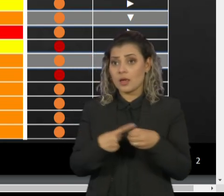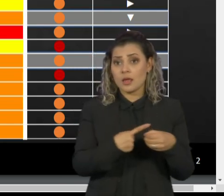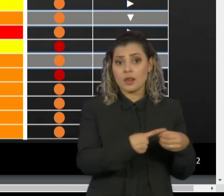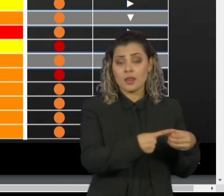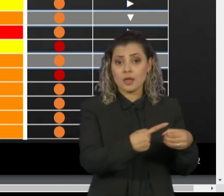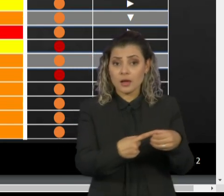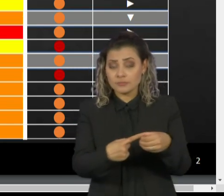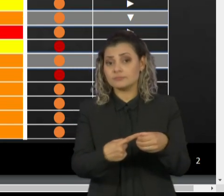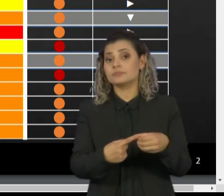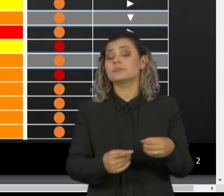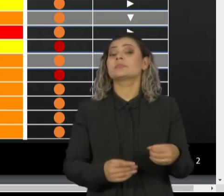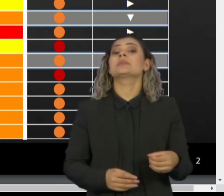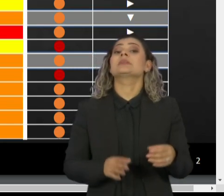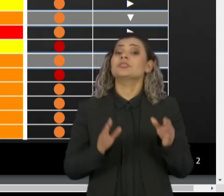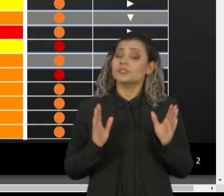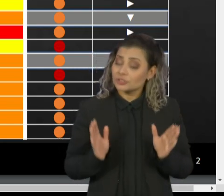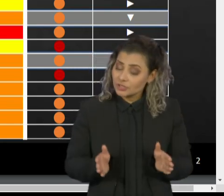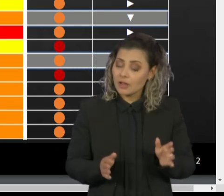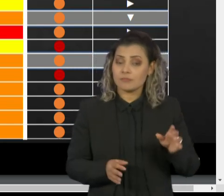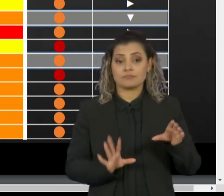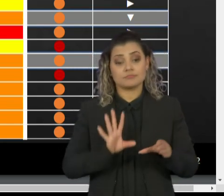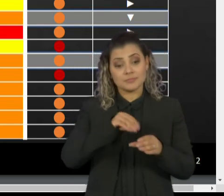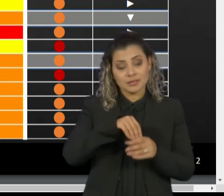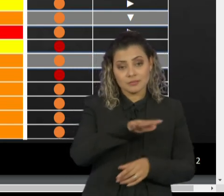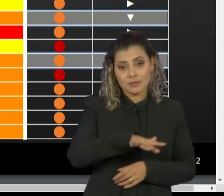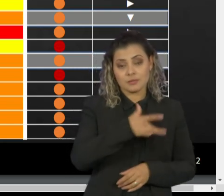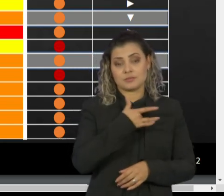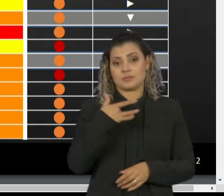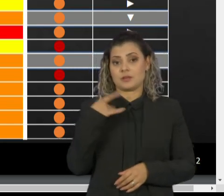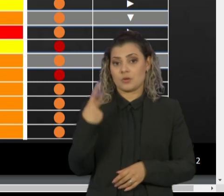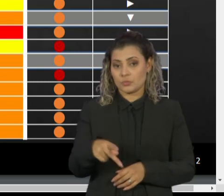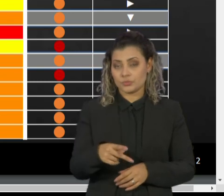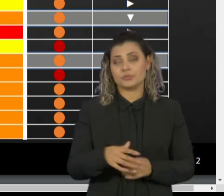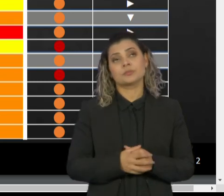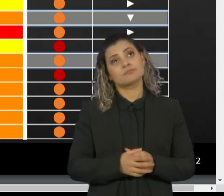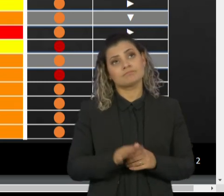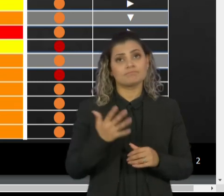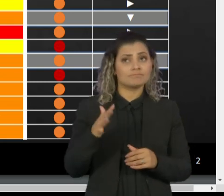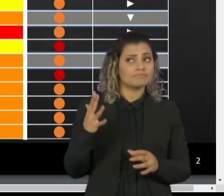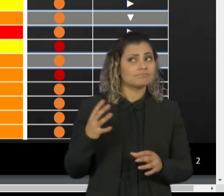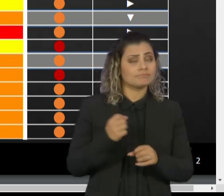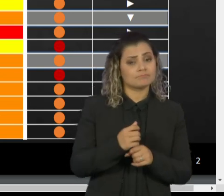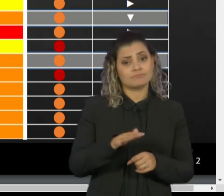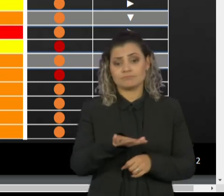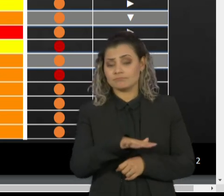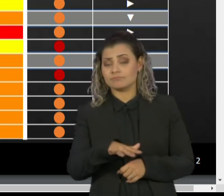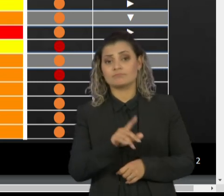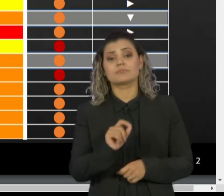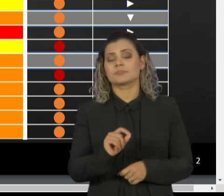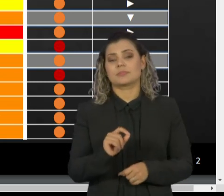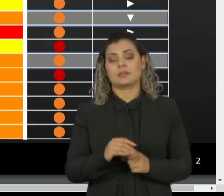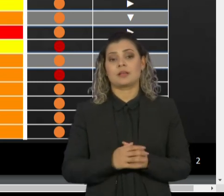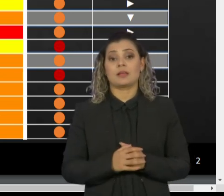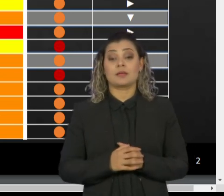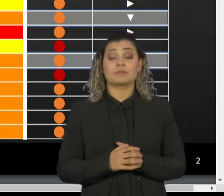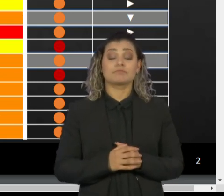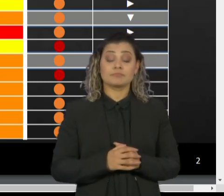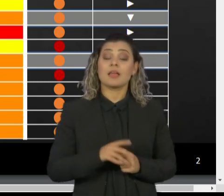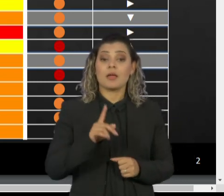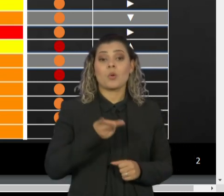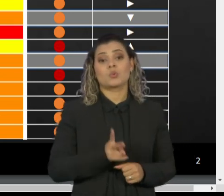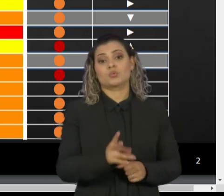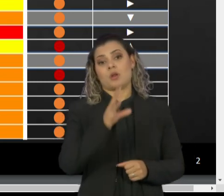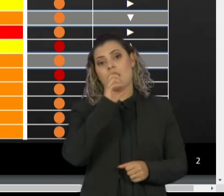que estão dentro de uma região de saúde, pela média da região de saúde, ela está ainda no